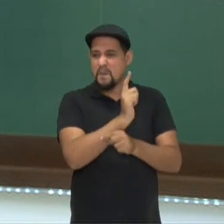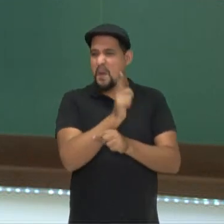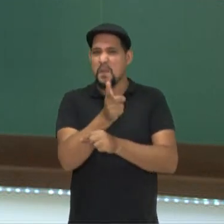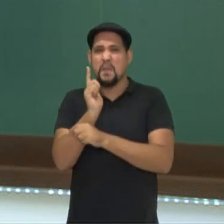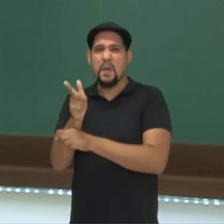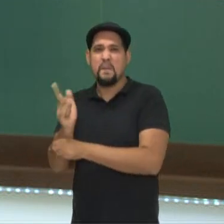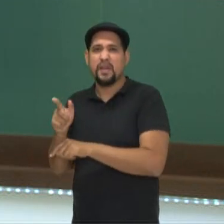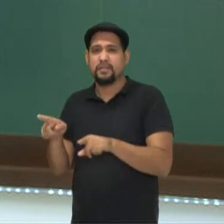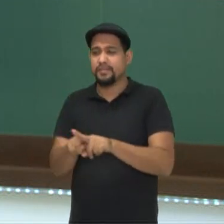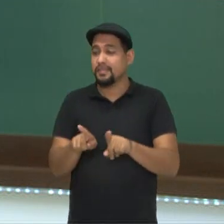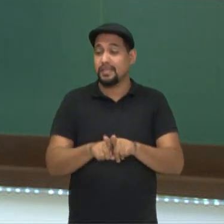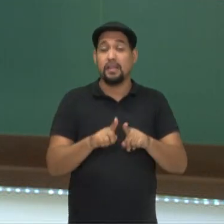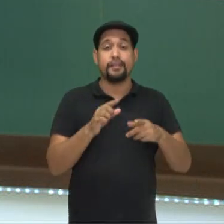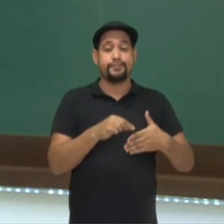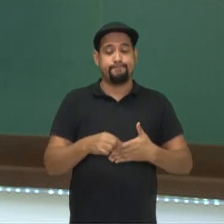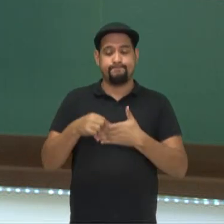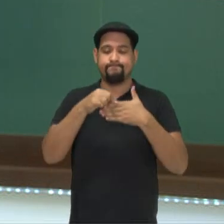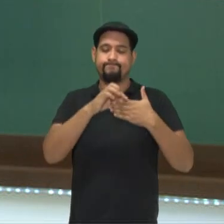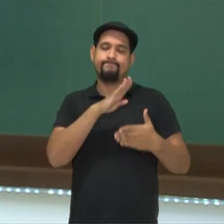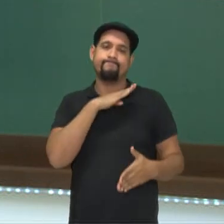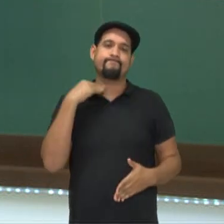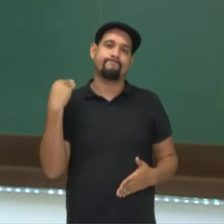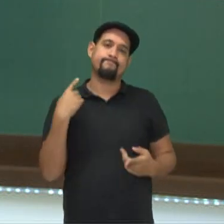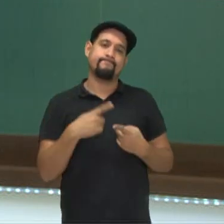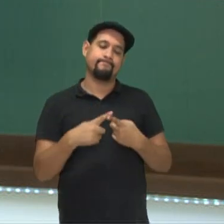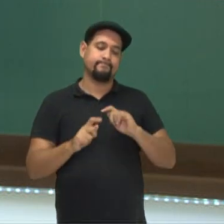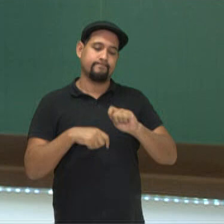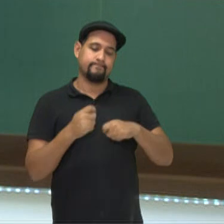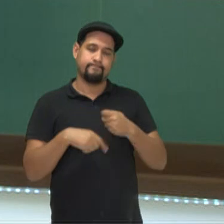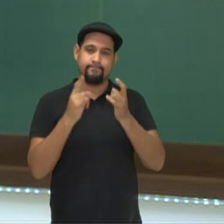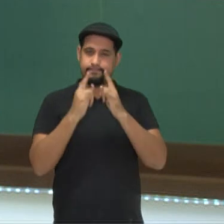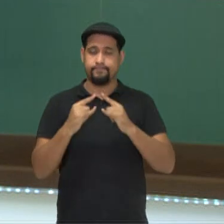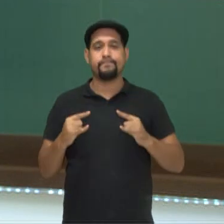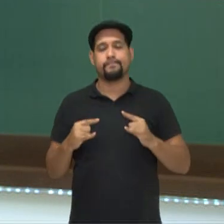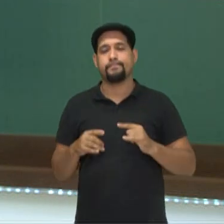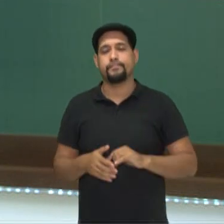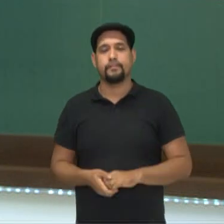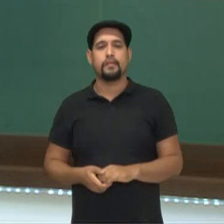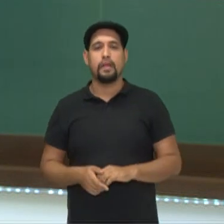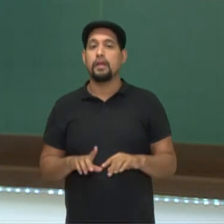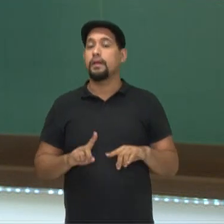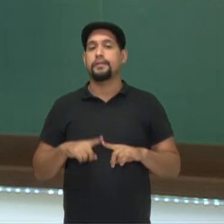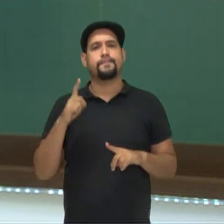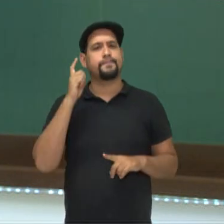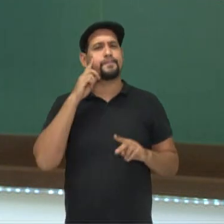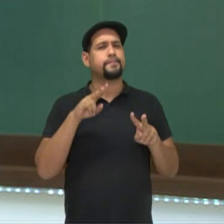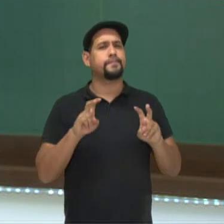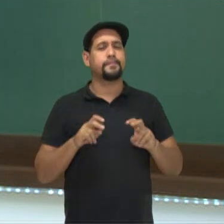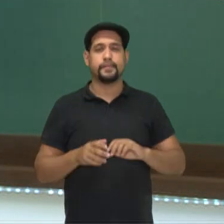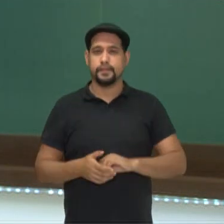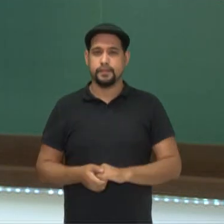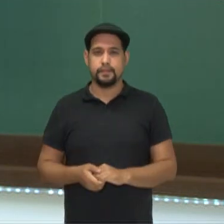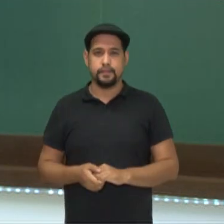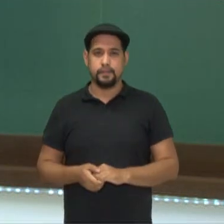os líderes foram os primeiros que morreram, que estavam ali administrando o acampamento. Pensando nisso, olha só,